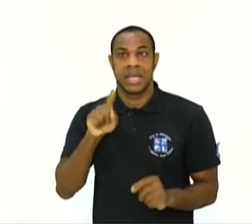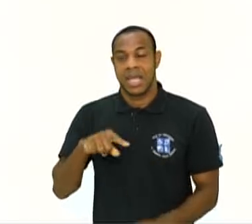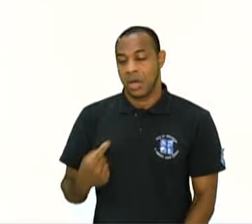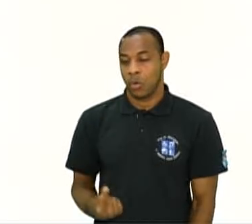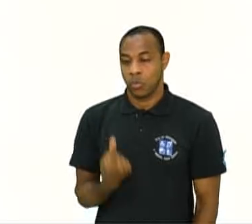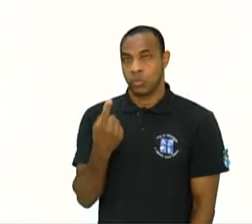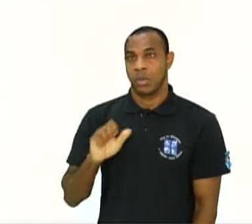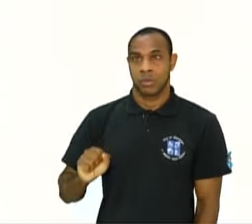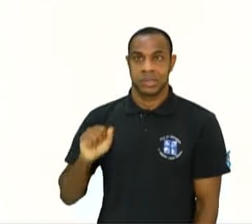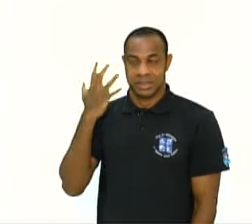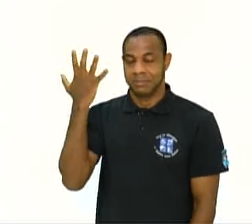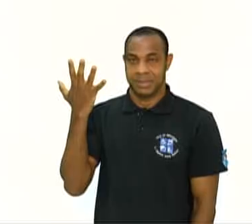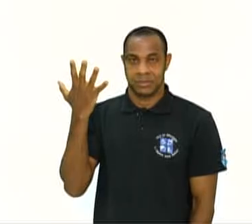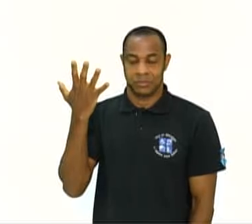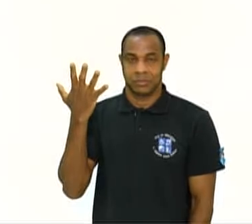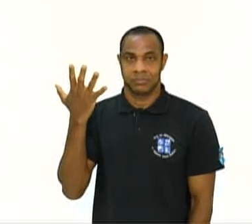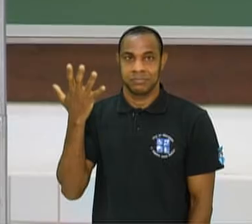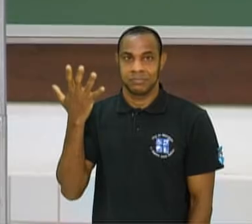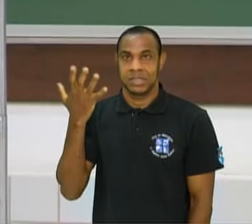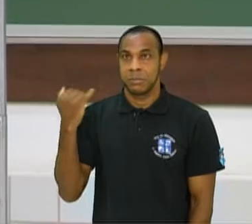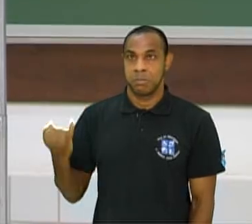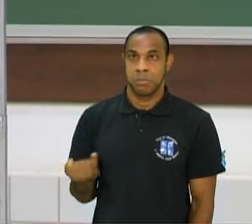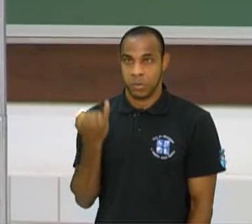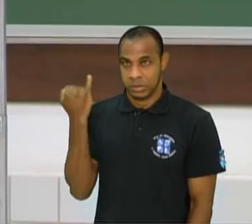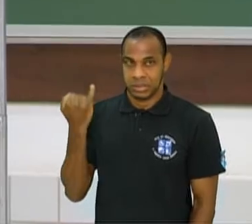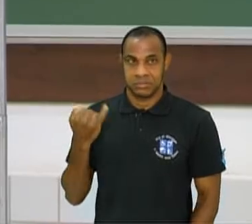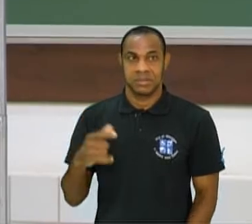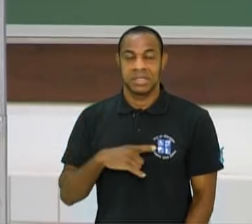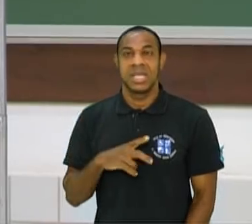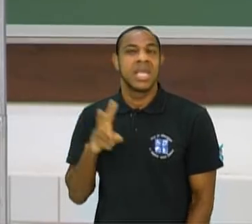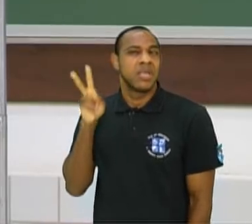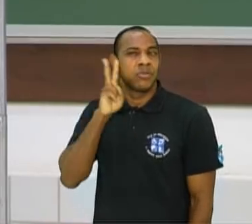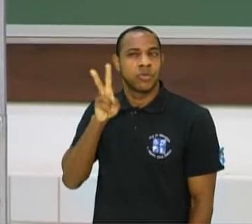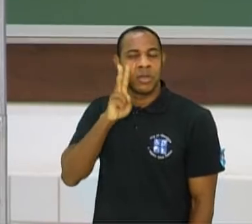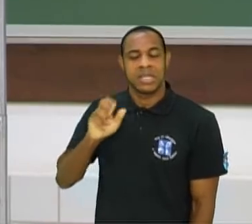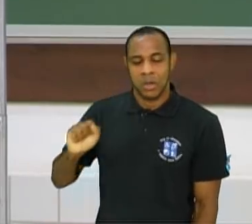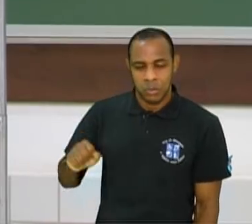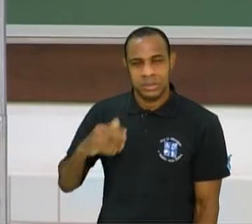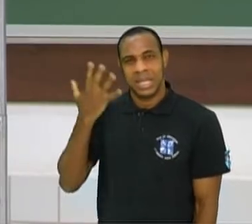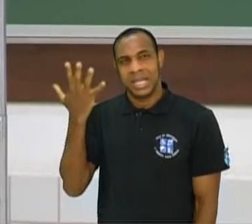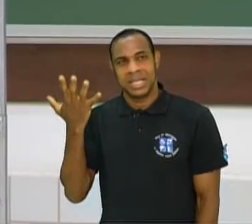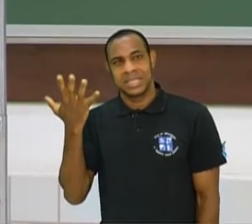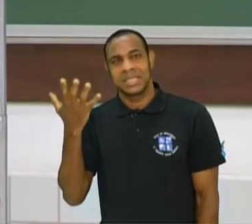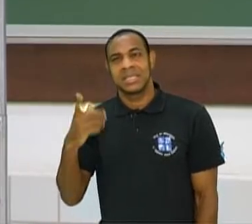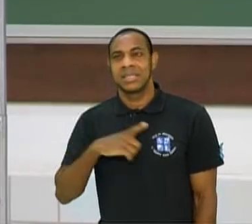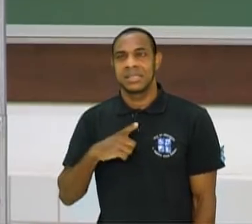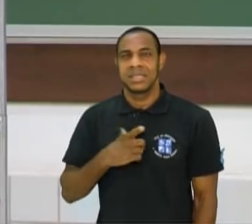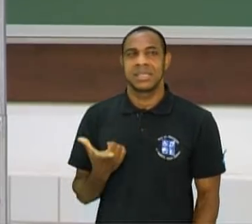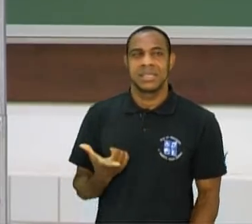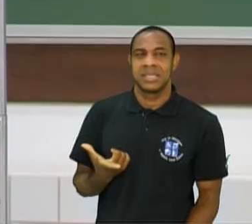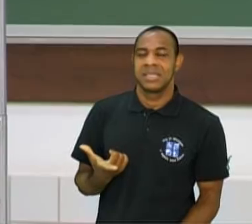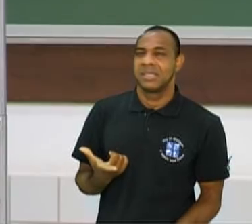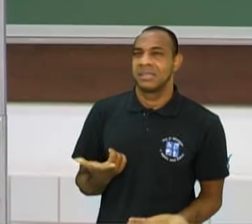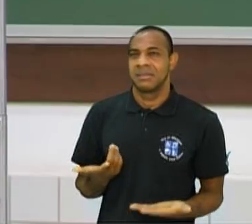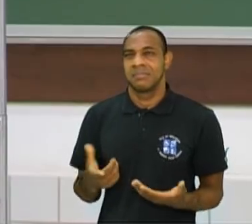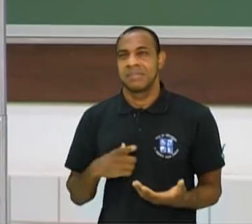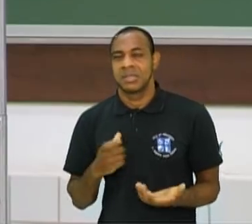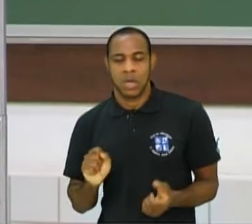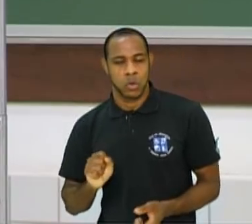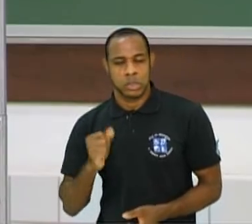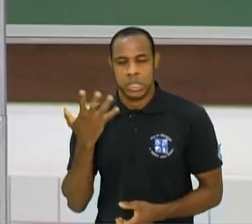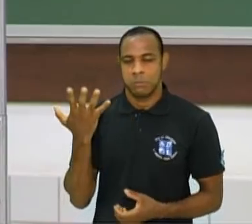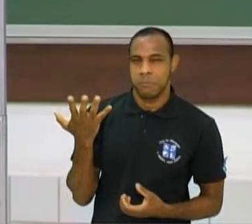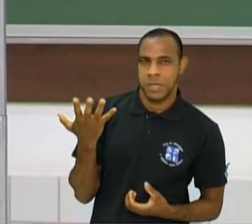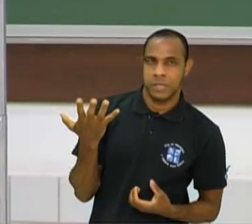acontecimento relevante. Então, é uma história que tem poucos personagens e que ela acontece ali em volta de um